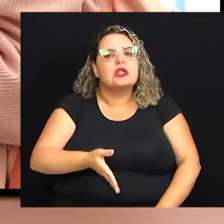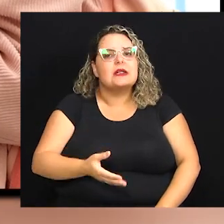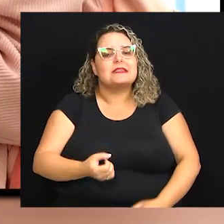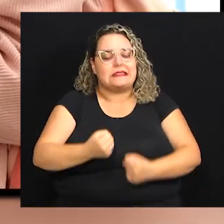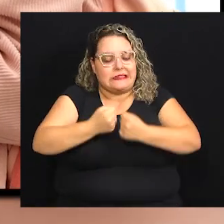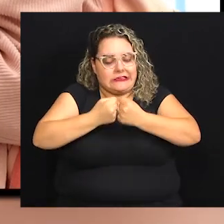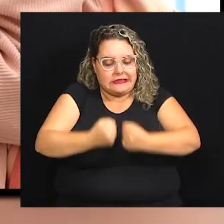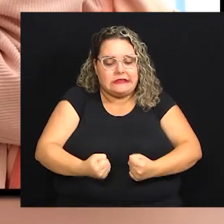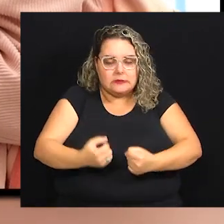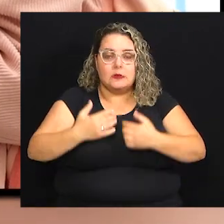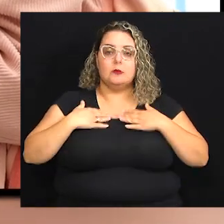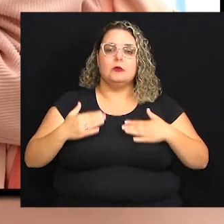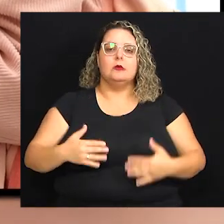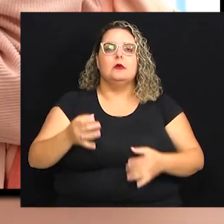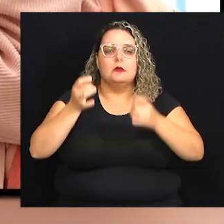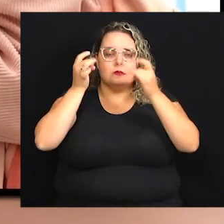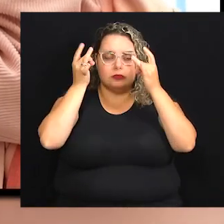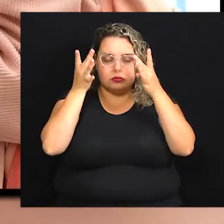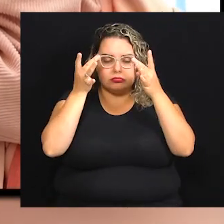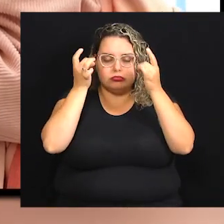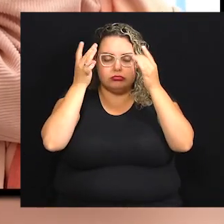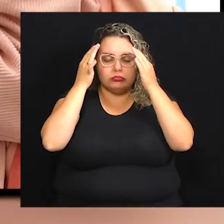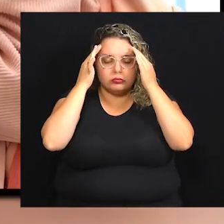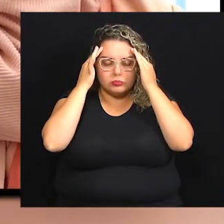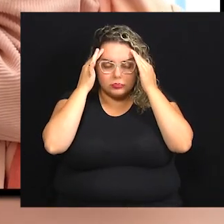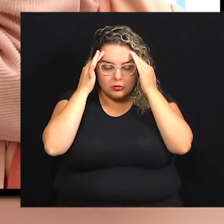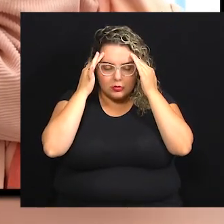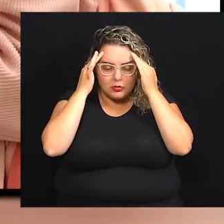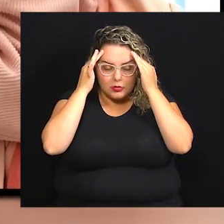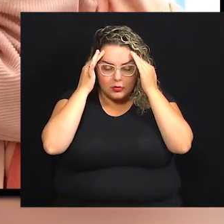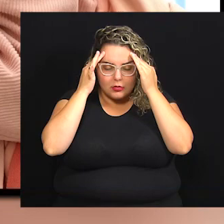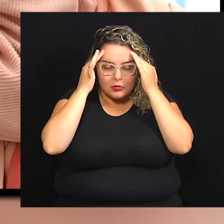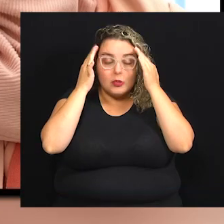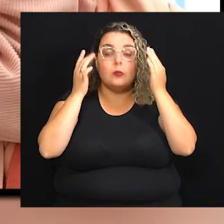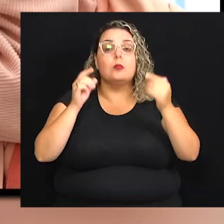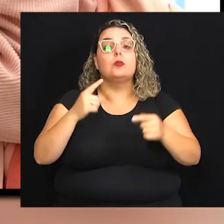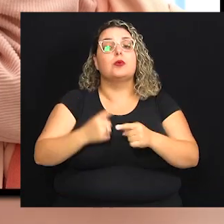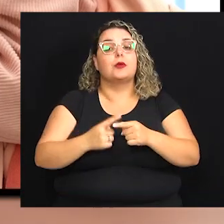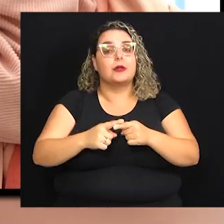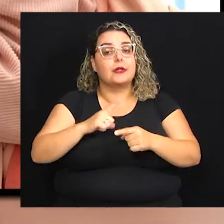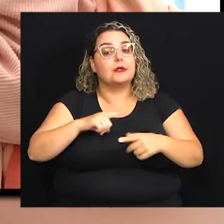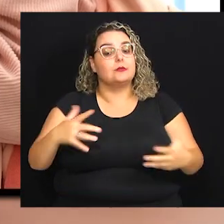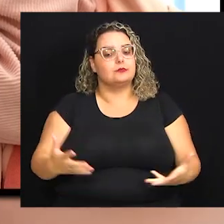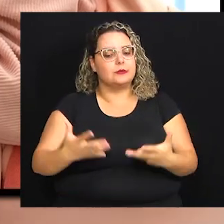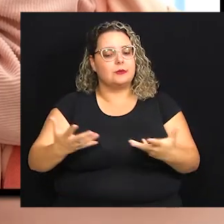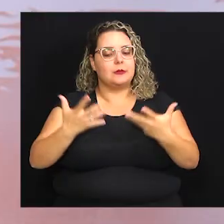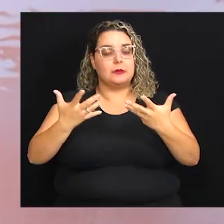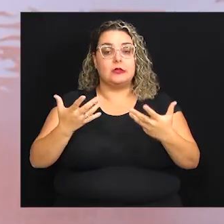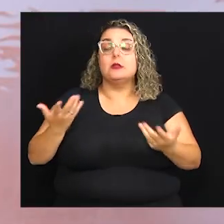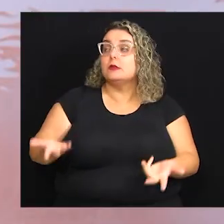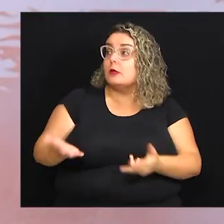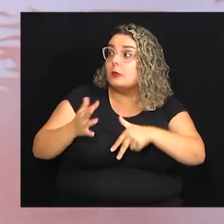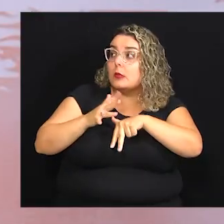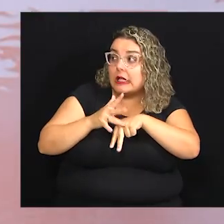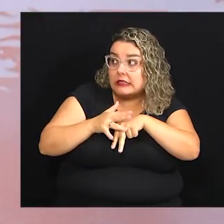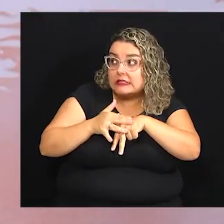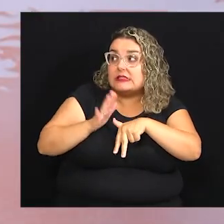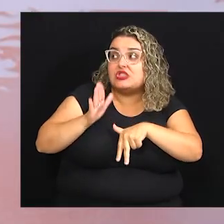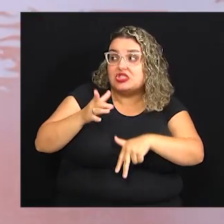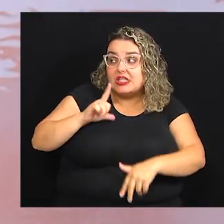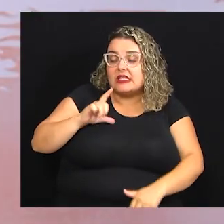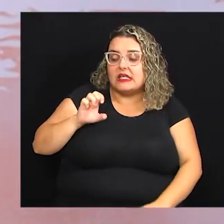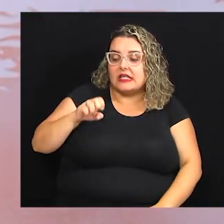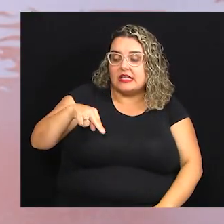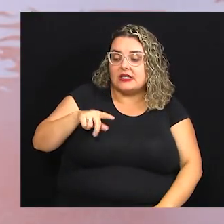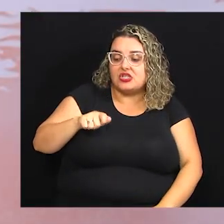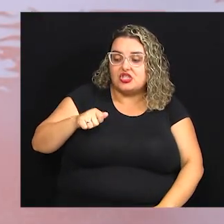para o corpo, gerando dores de cabeça, porque o álcool também tem um efeito estimulante. Então, aquele paciente que já